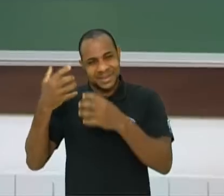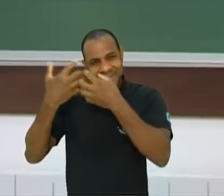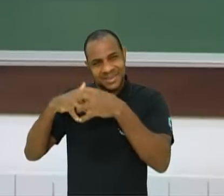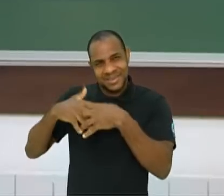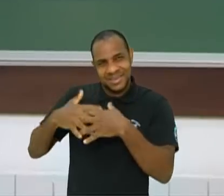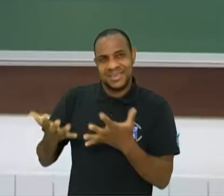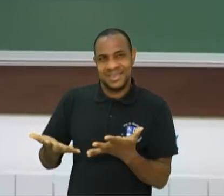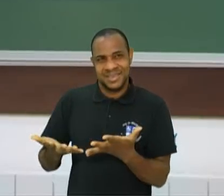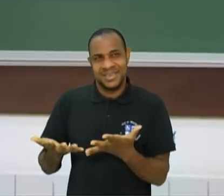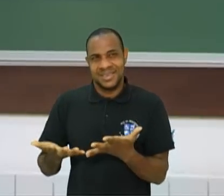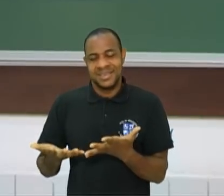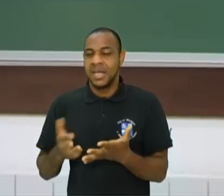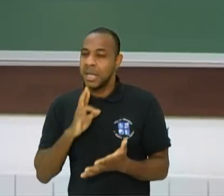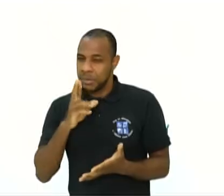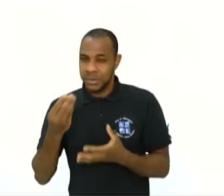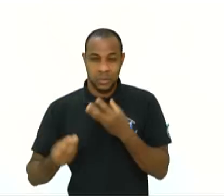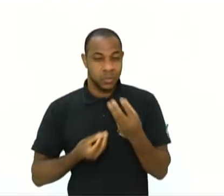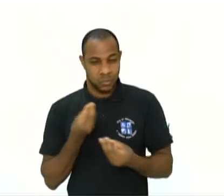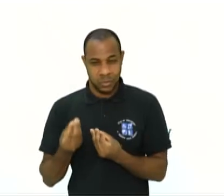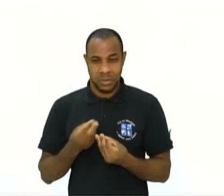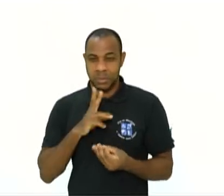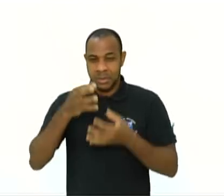Todo mundo respondendo agora. Vamos lá?